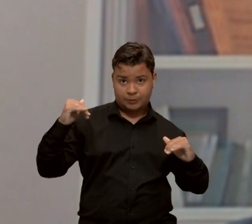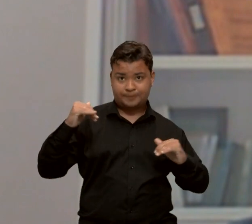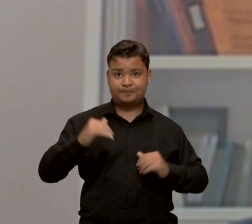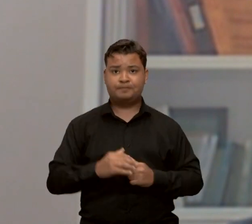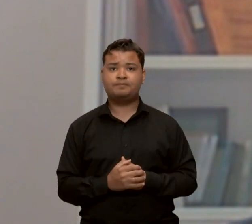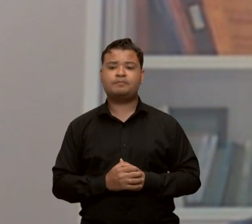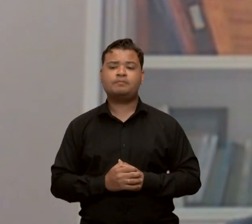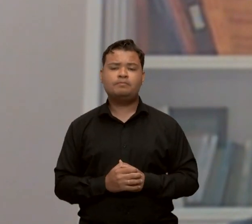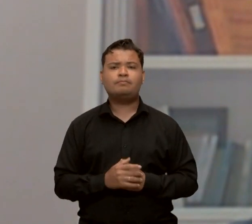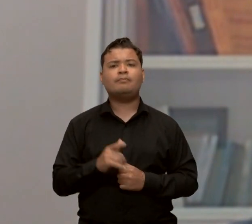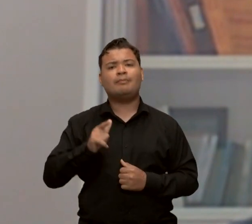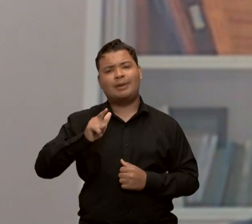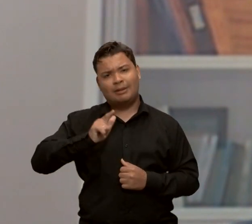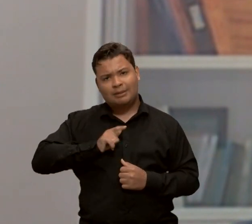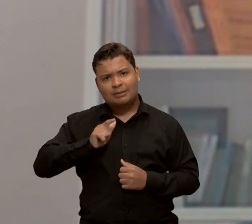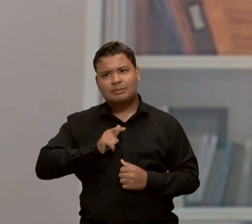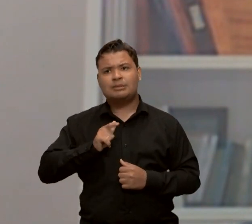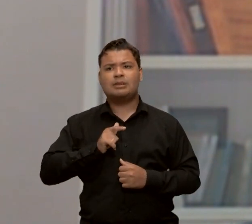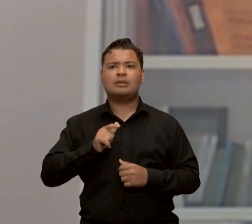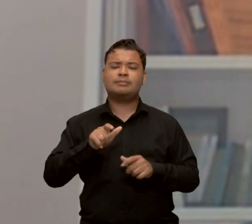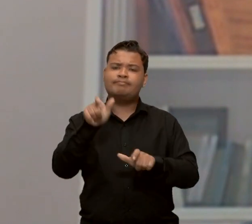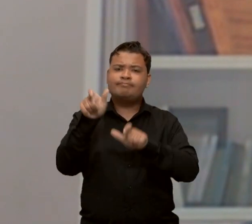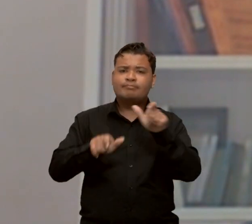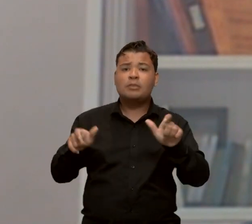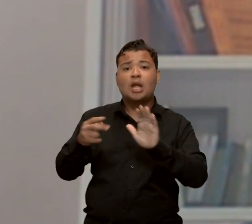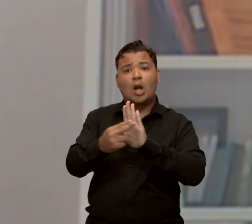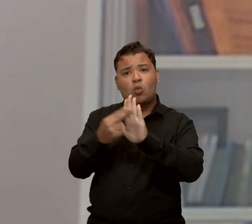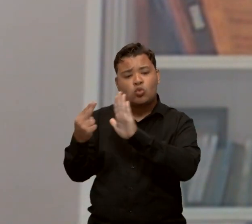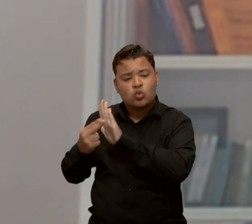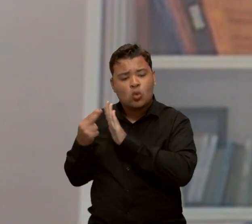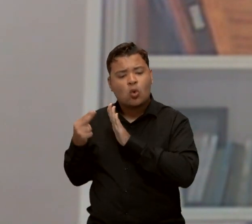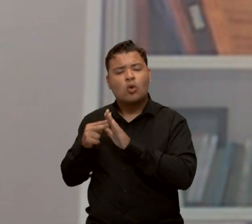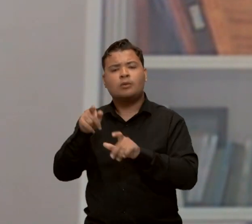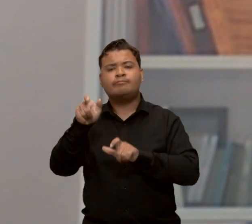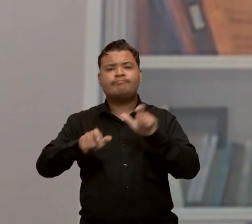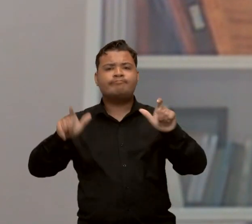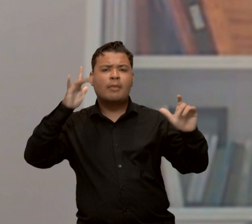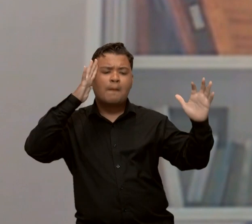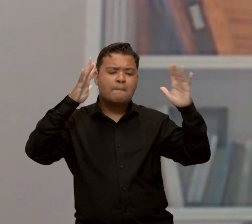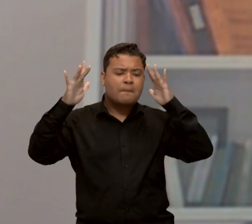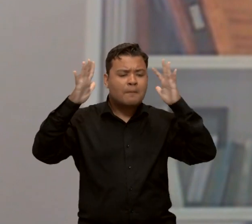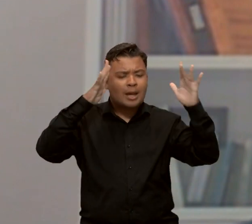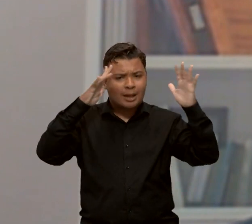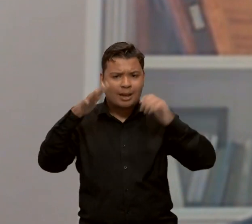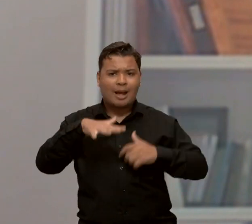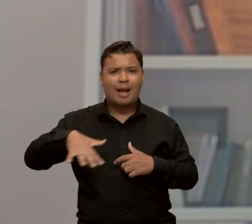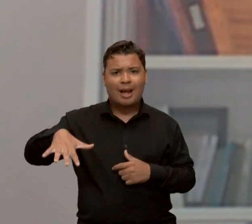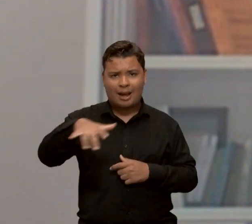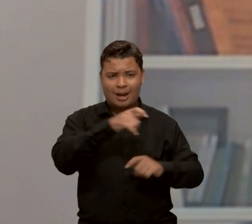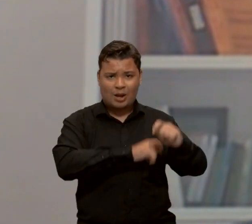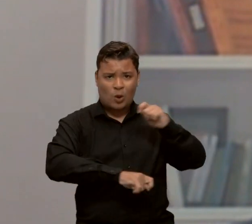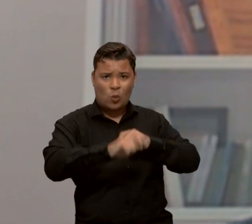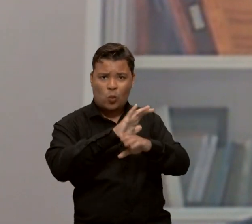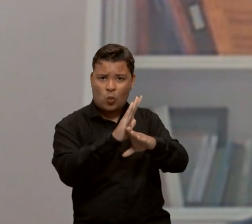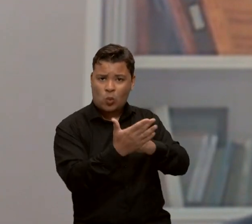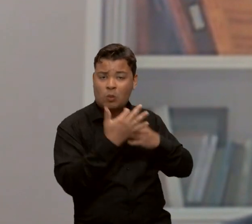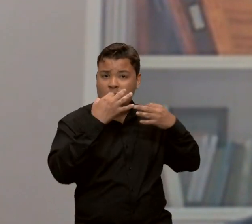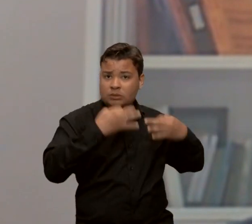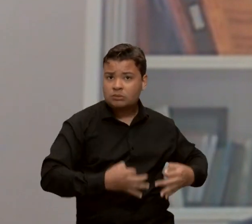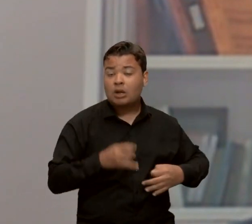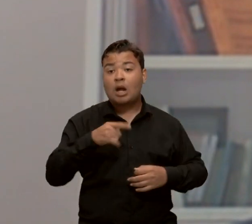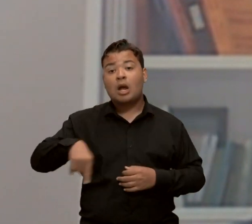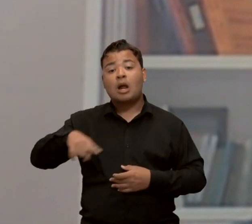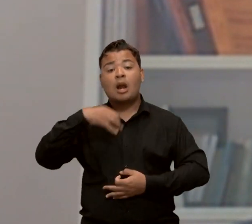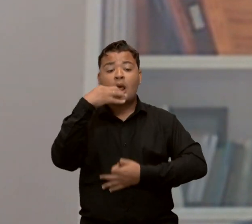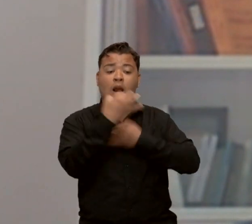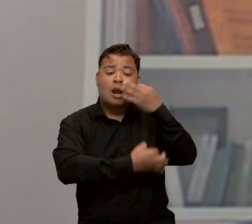existem diferentes autores e pensadores que pensam a economia solidária e todos eles argumentam